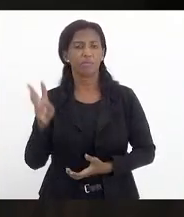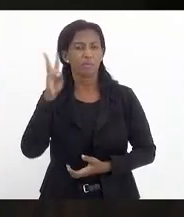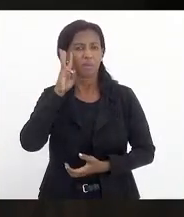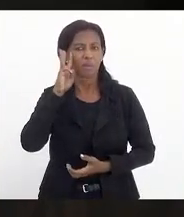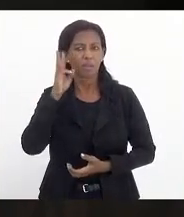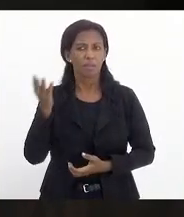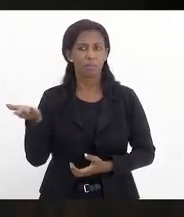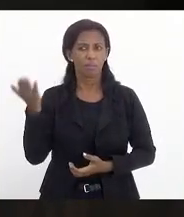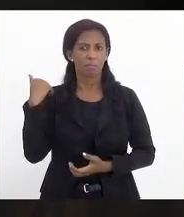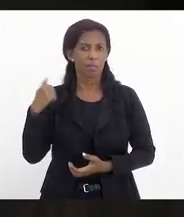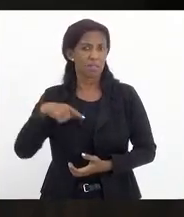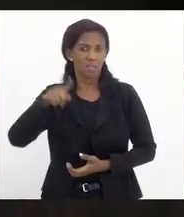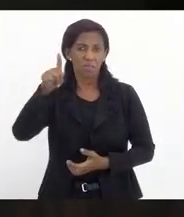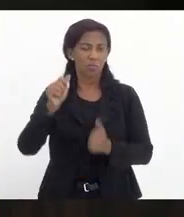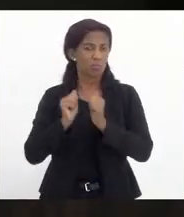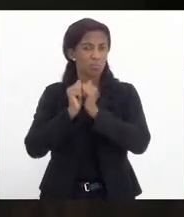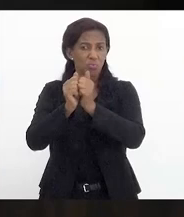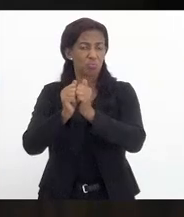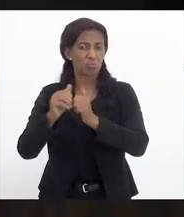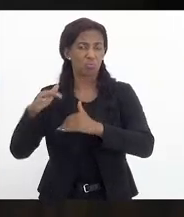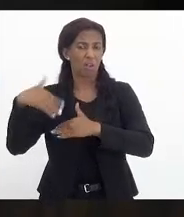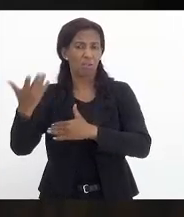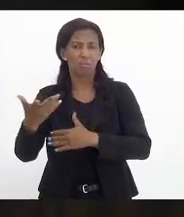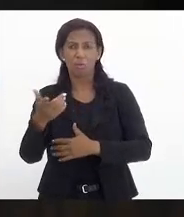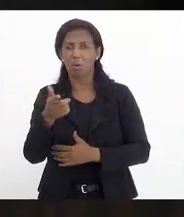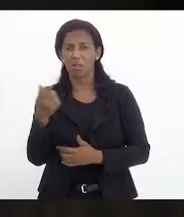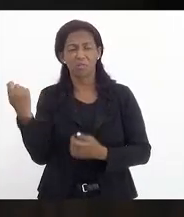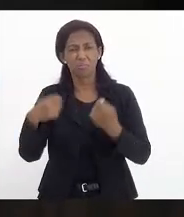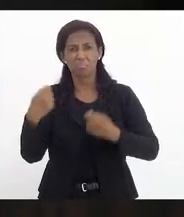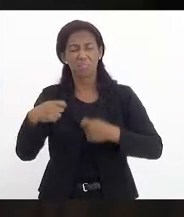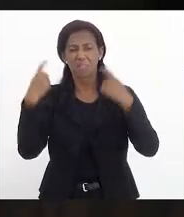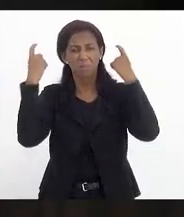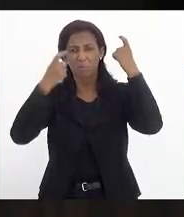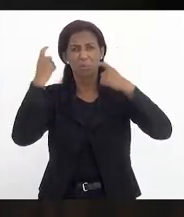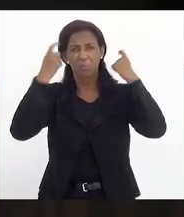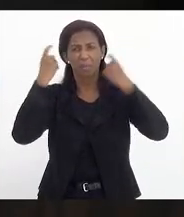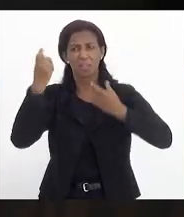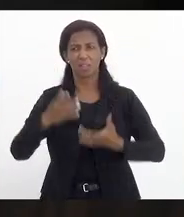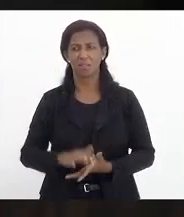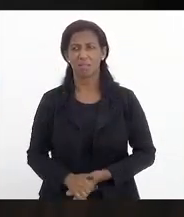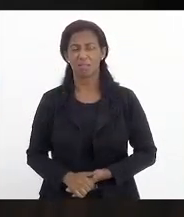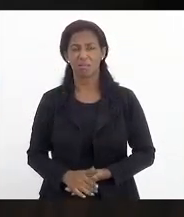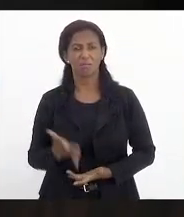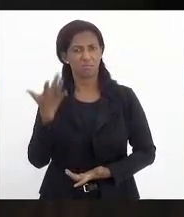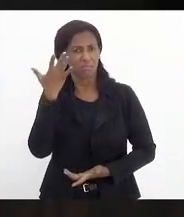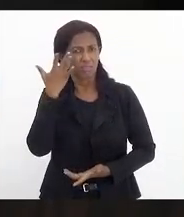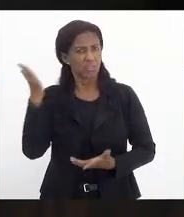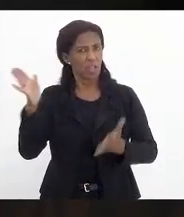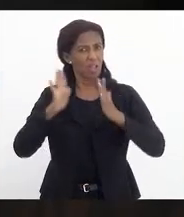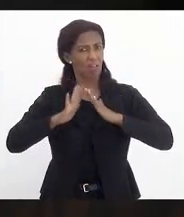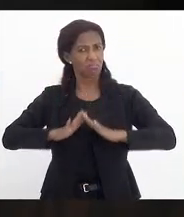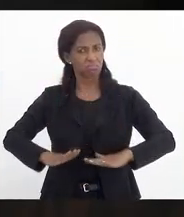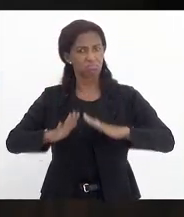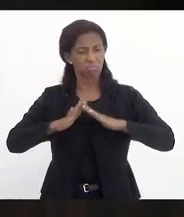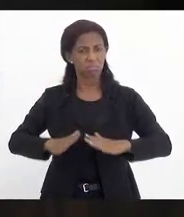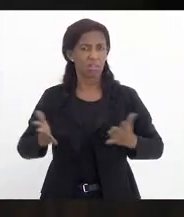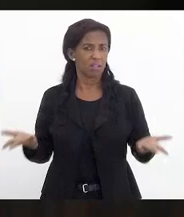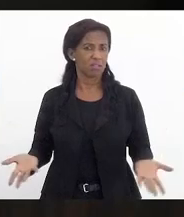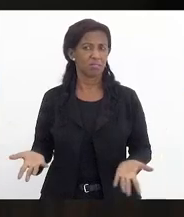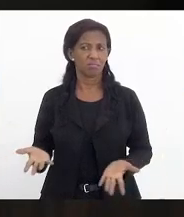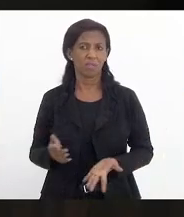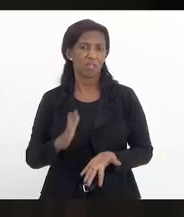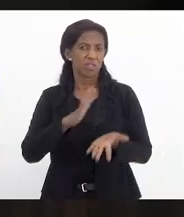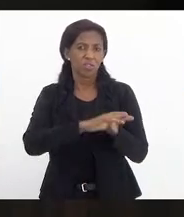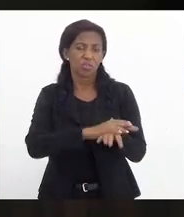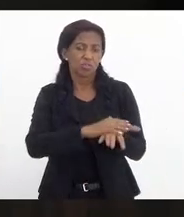passada, eu estive ali com os manifestantes. Eu acho que não tem que ter preocupação nenhuma. Eu acho que a gente já deu uma tranquilidade aqui, que a gente não vai